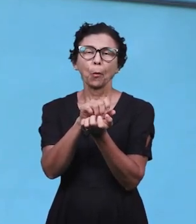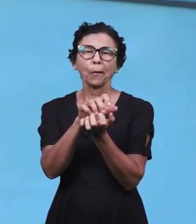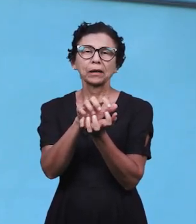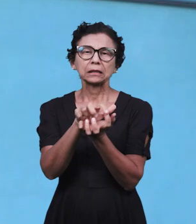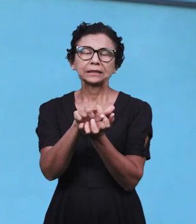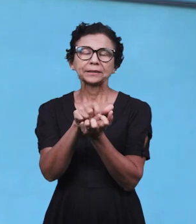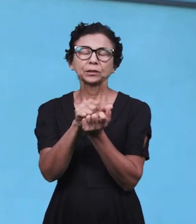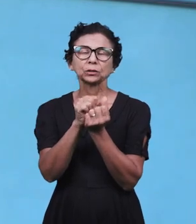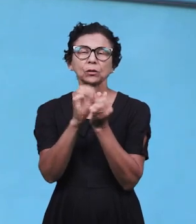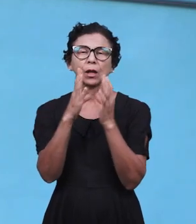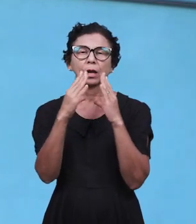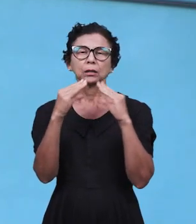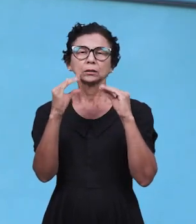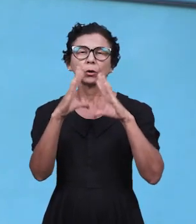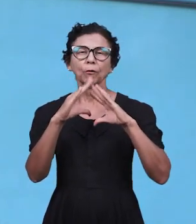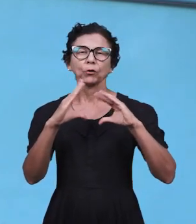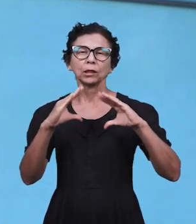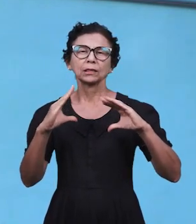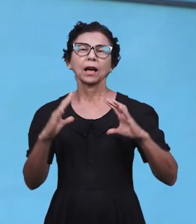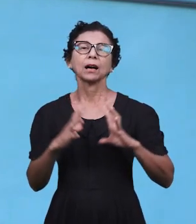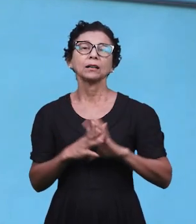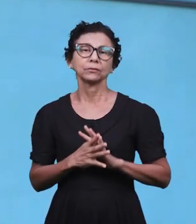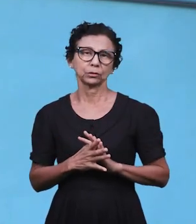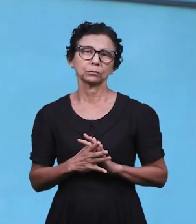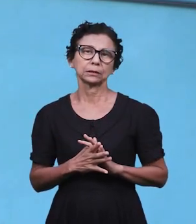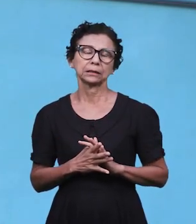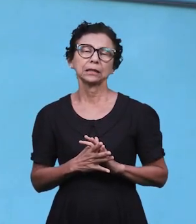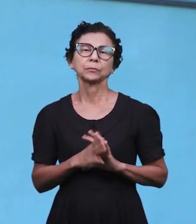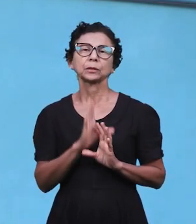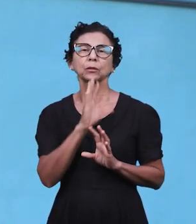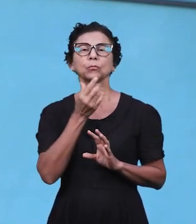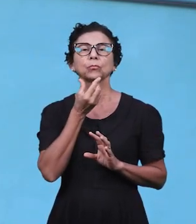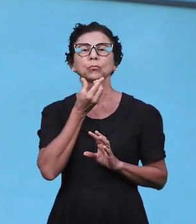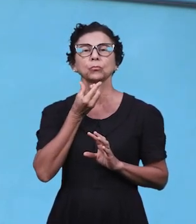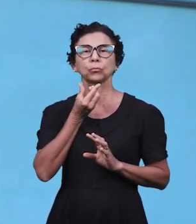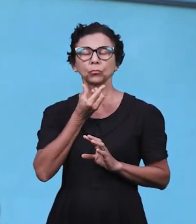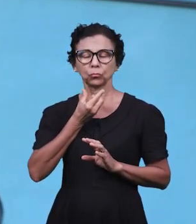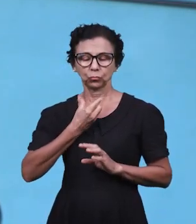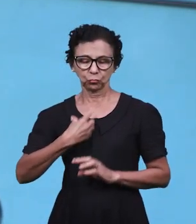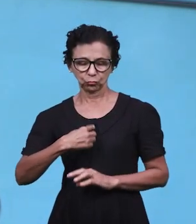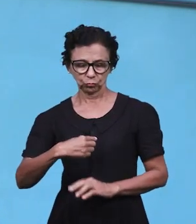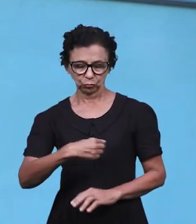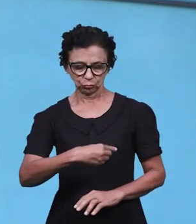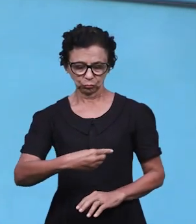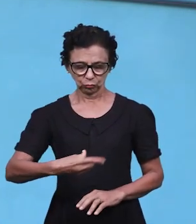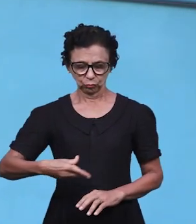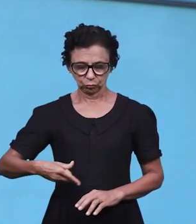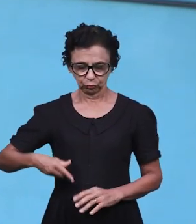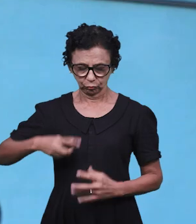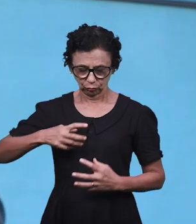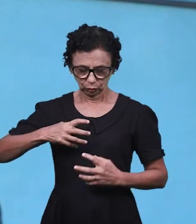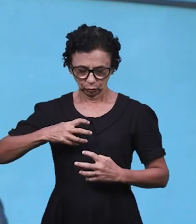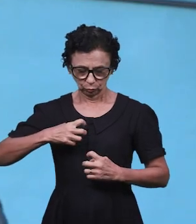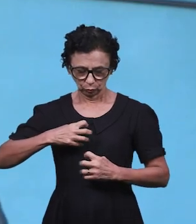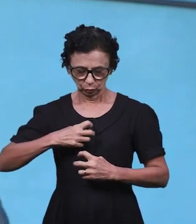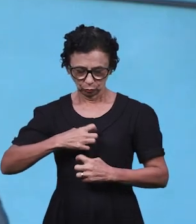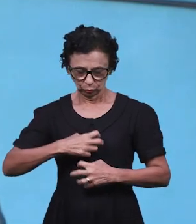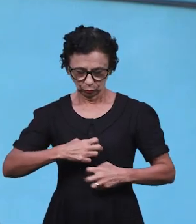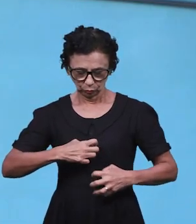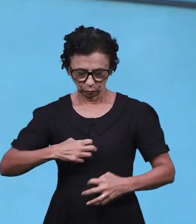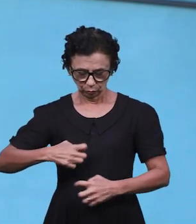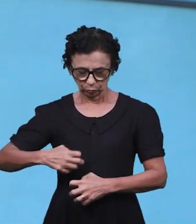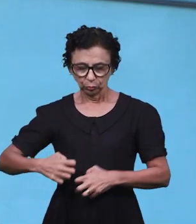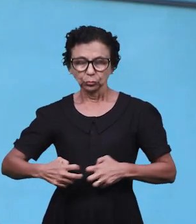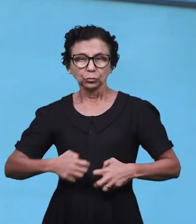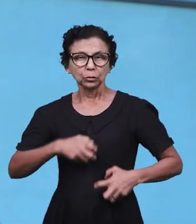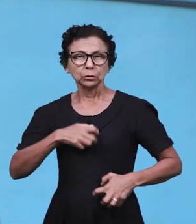ser digerido corretamente no nosso sistema estomatognático que a gente fala. O que é isso? É o nosso